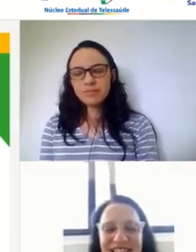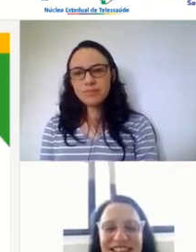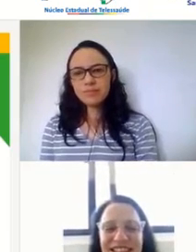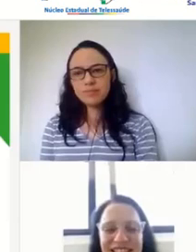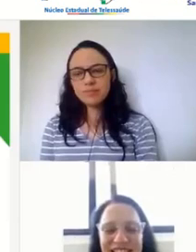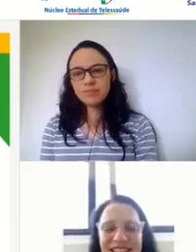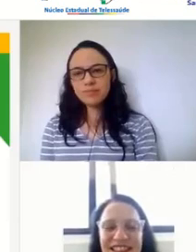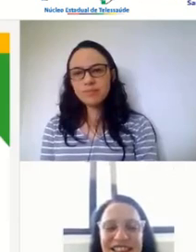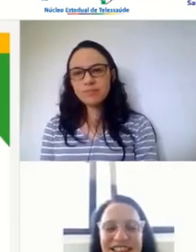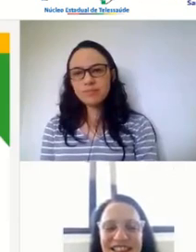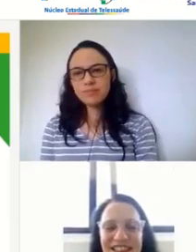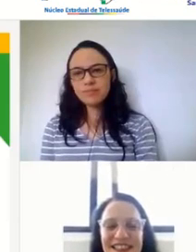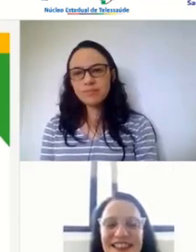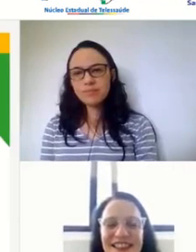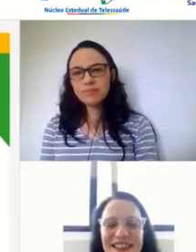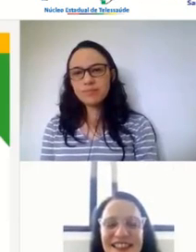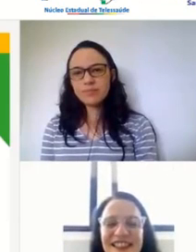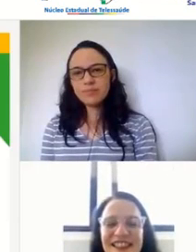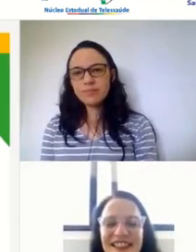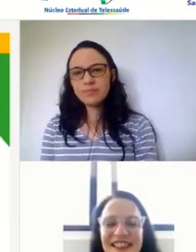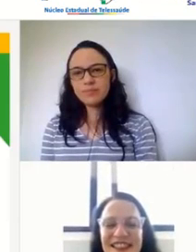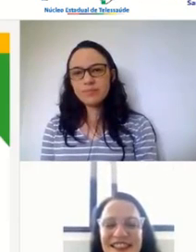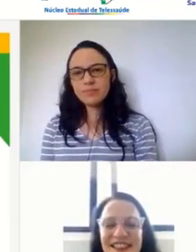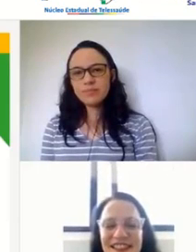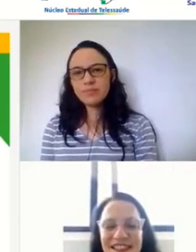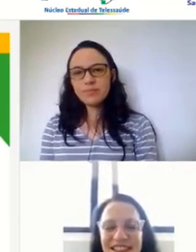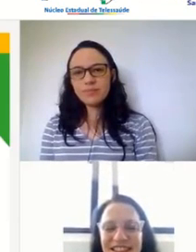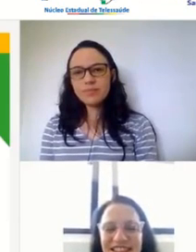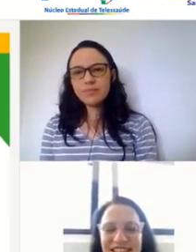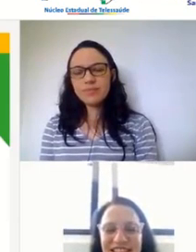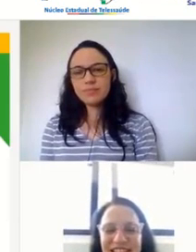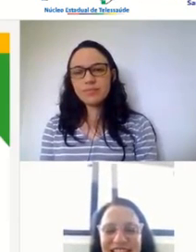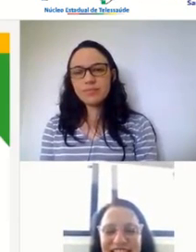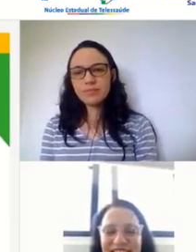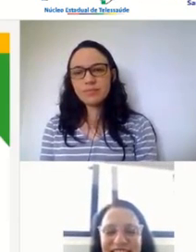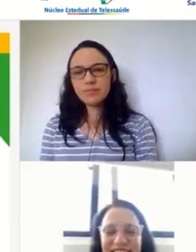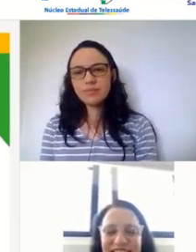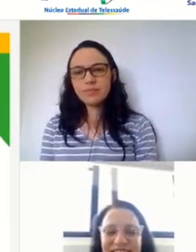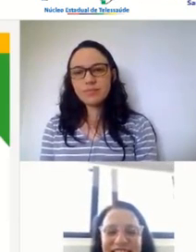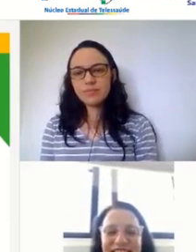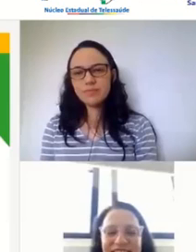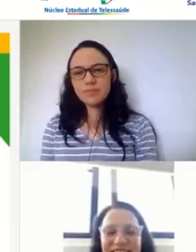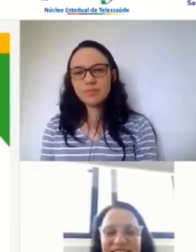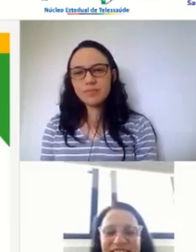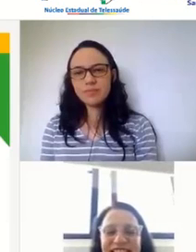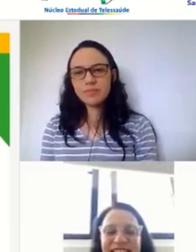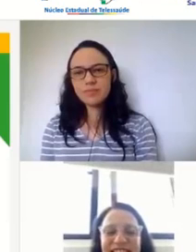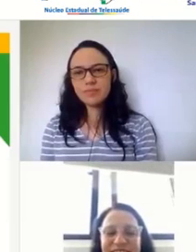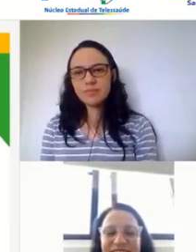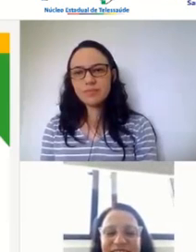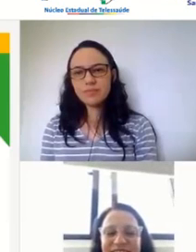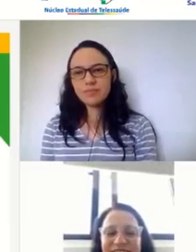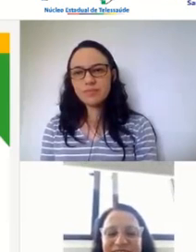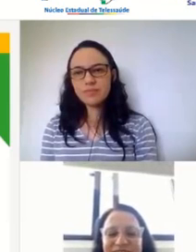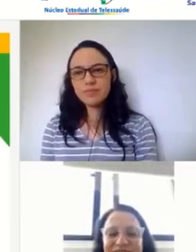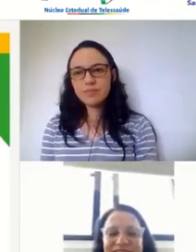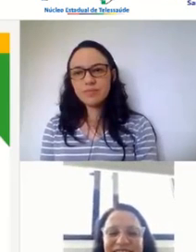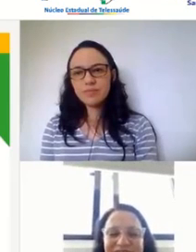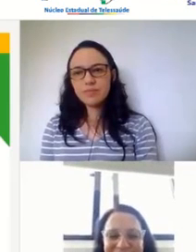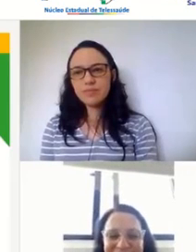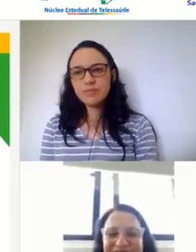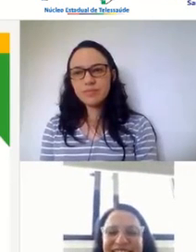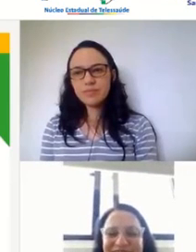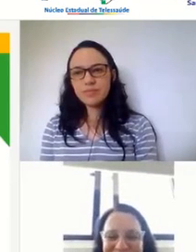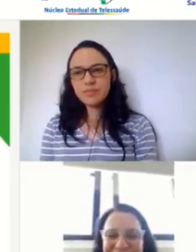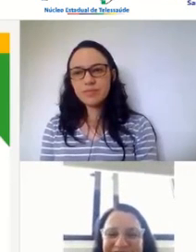pode apreciar sabem parabéns eu as pessoas que